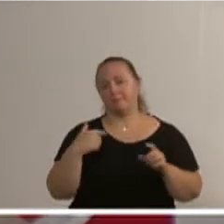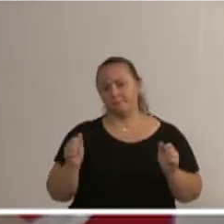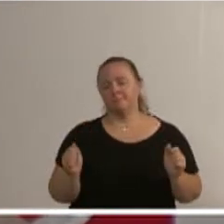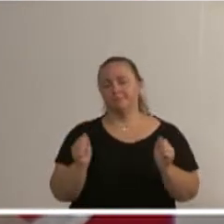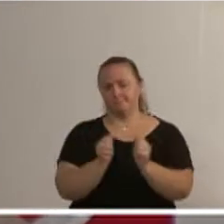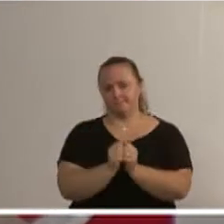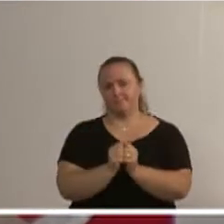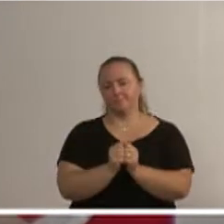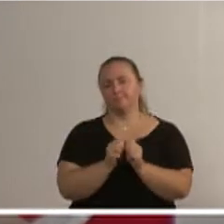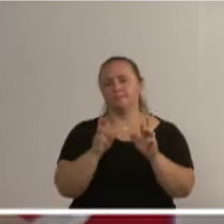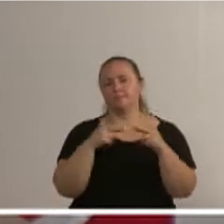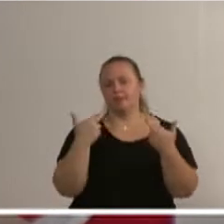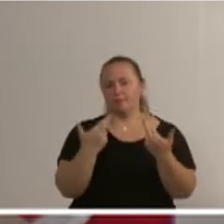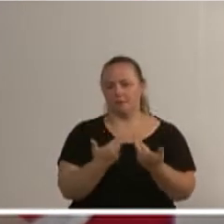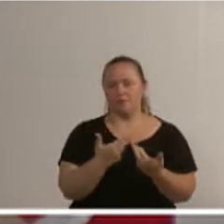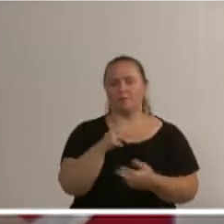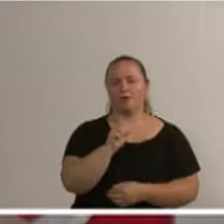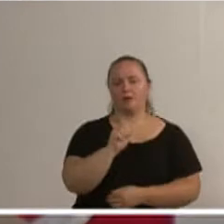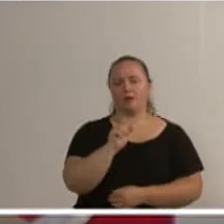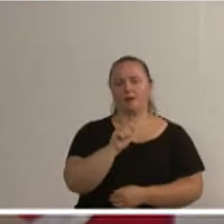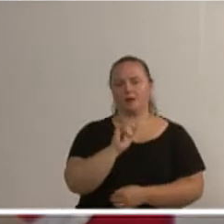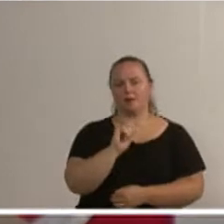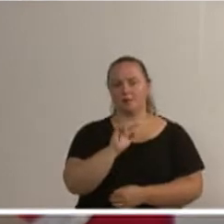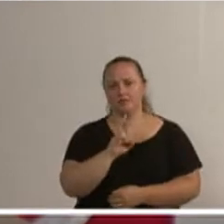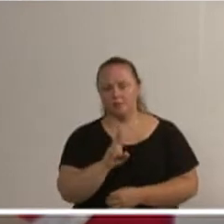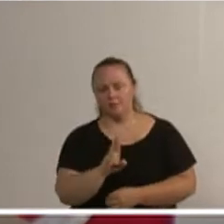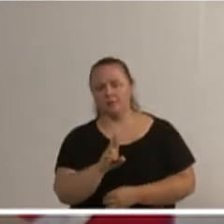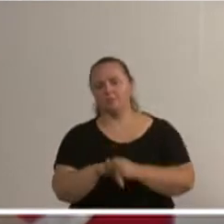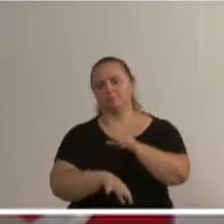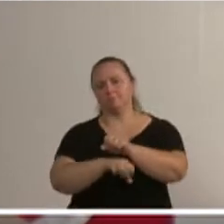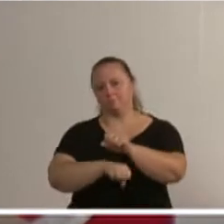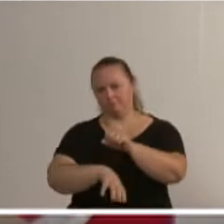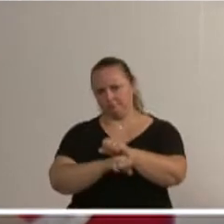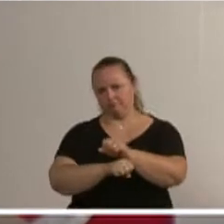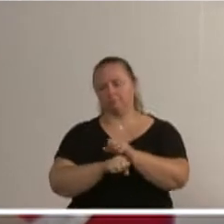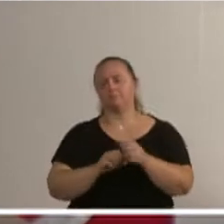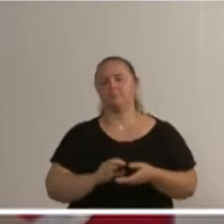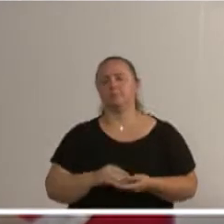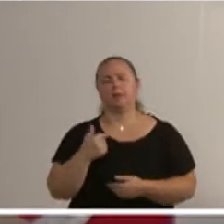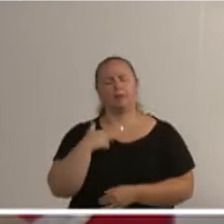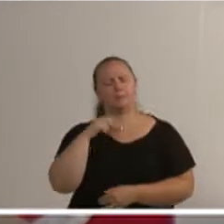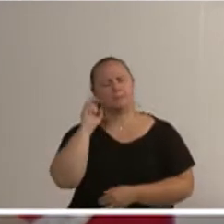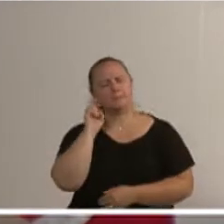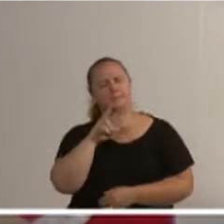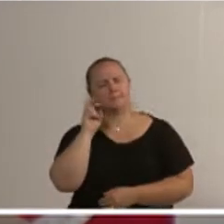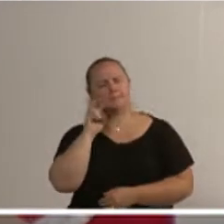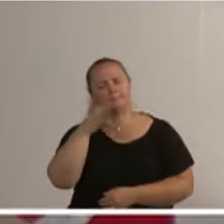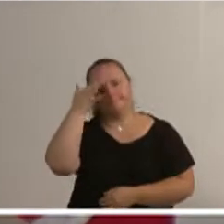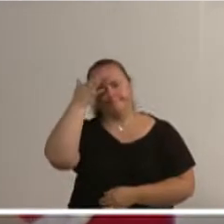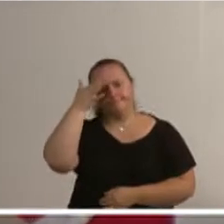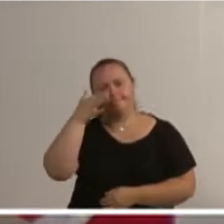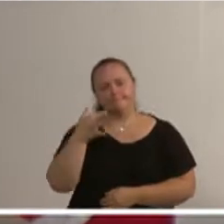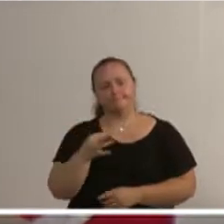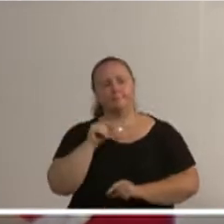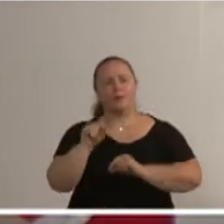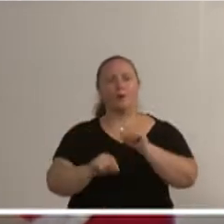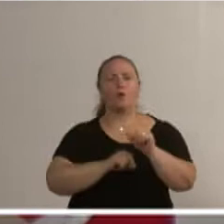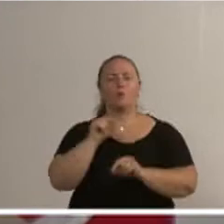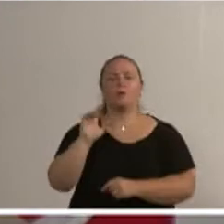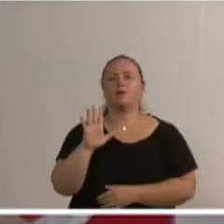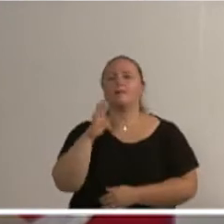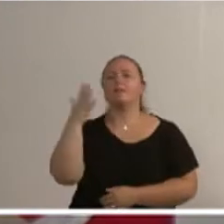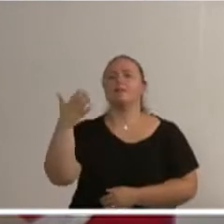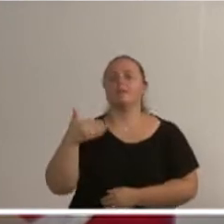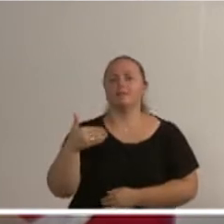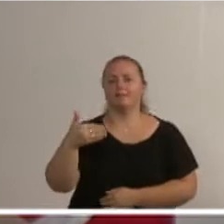AGIR, com o CETERB, com a Blumob, e lá eu pude verificar e pude entender o que realmente está acontecendo e